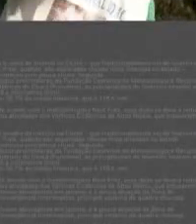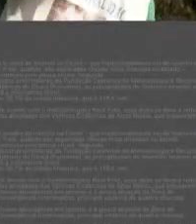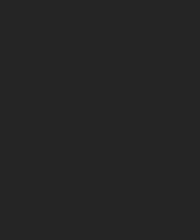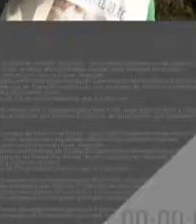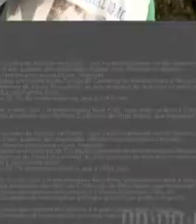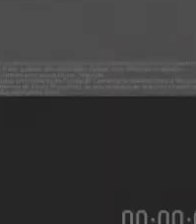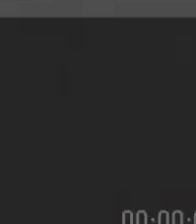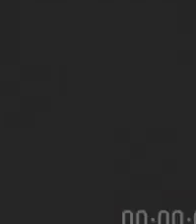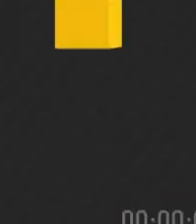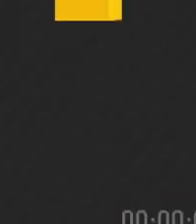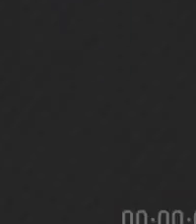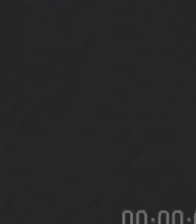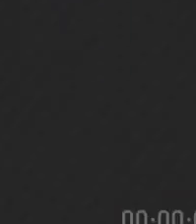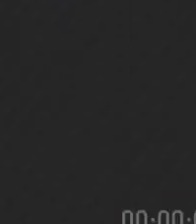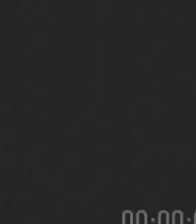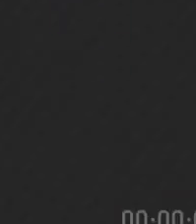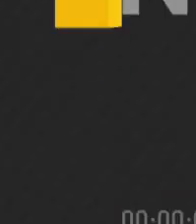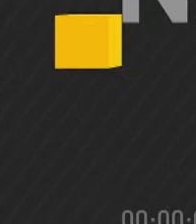ae